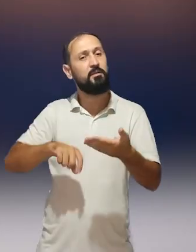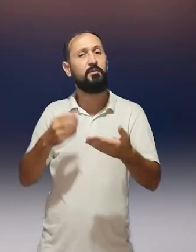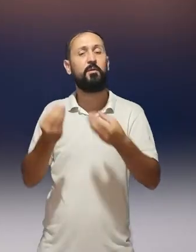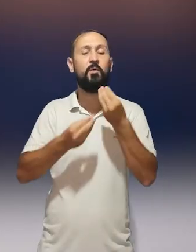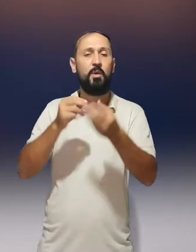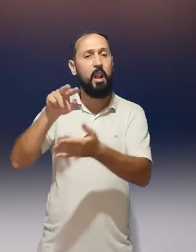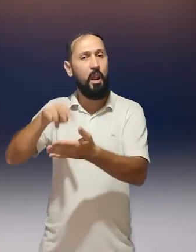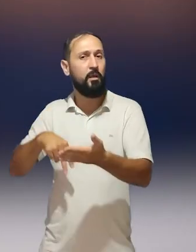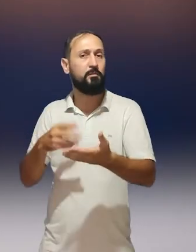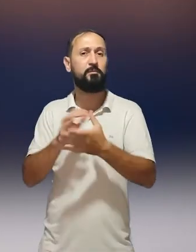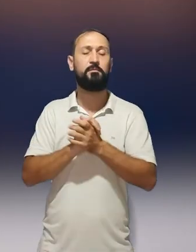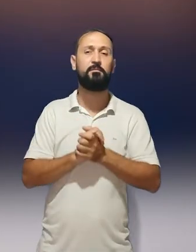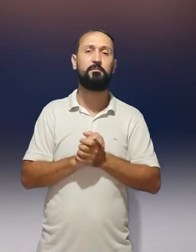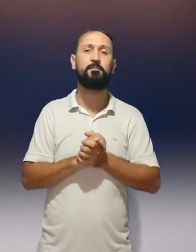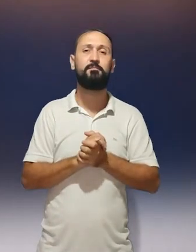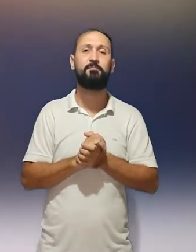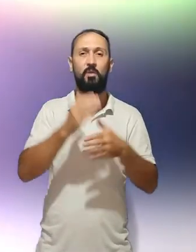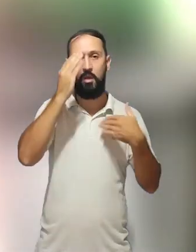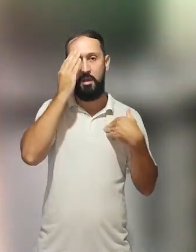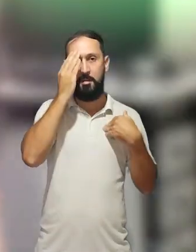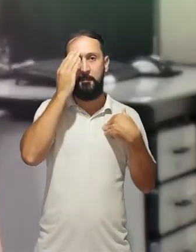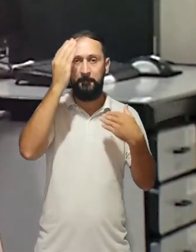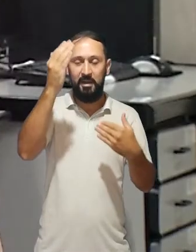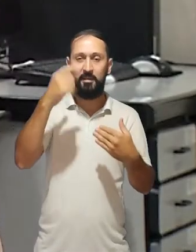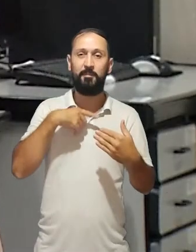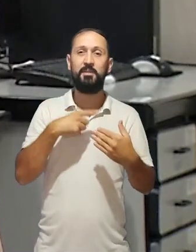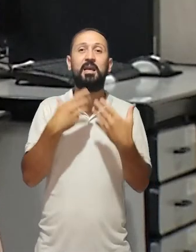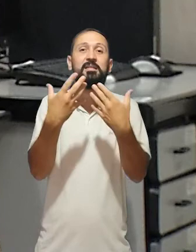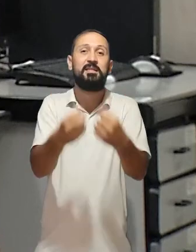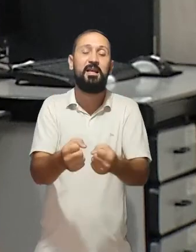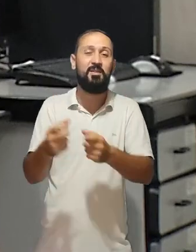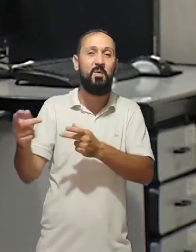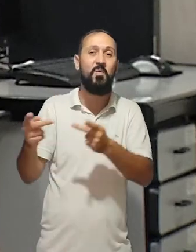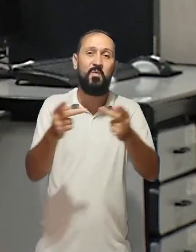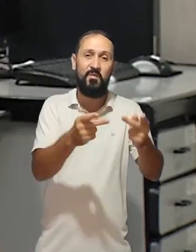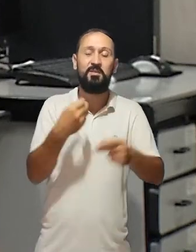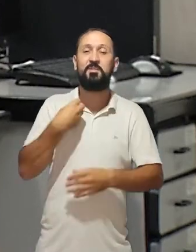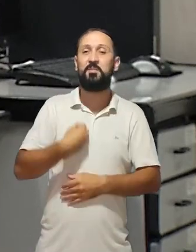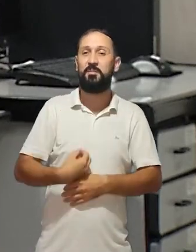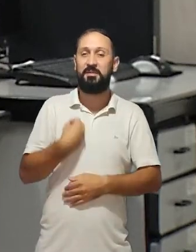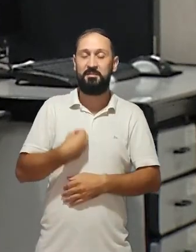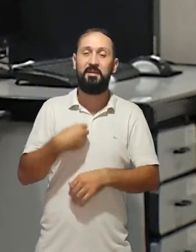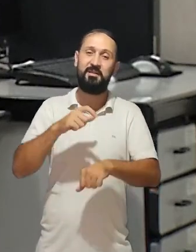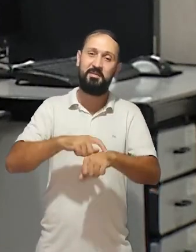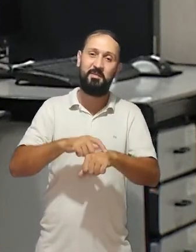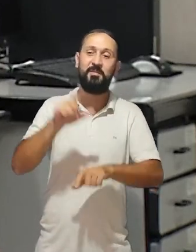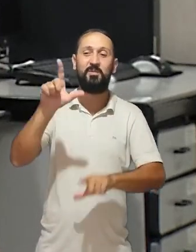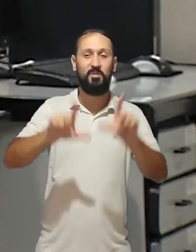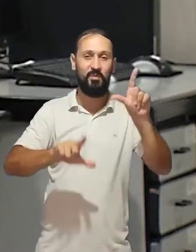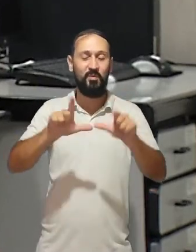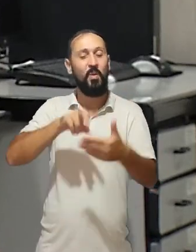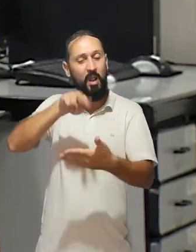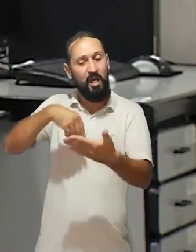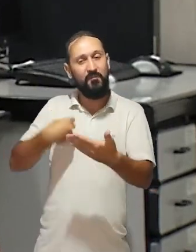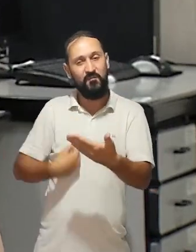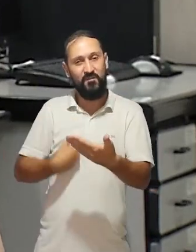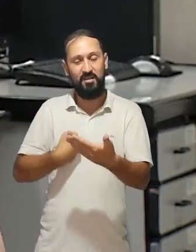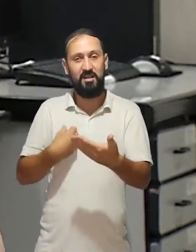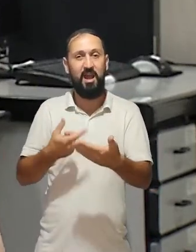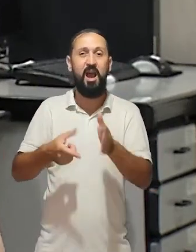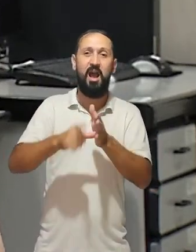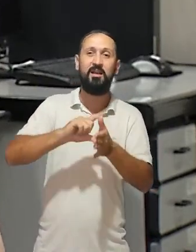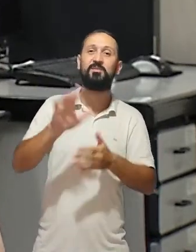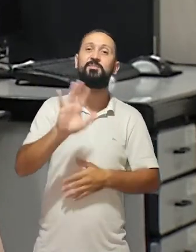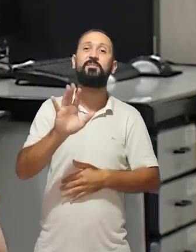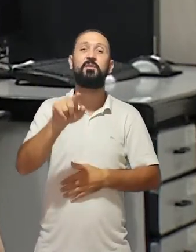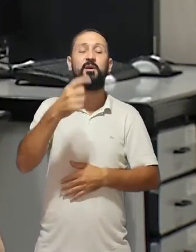escrevendo quanto lendo. Bia, muito obrigado por ter aceitado o convite para participar dessa edição do Ler é Viver. Antes de